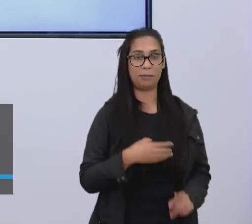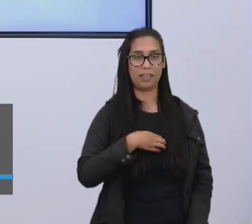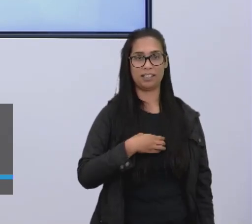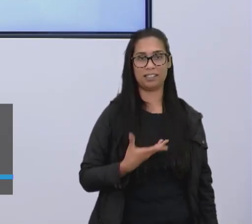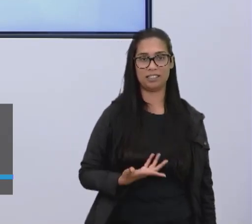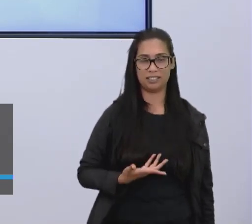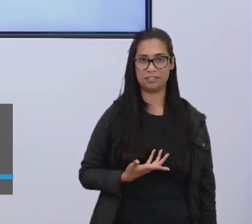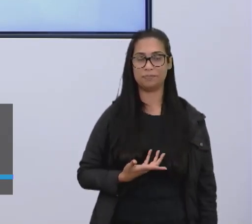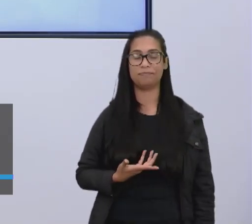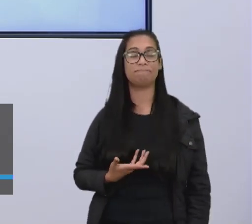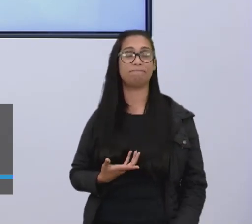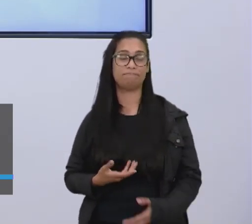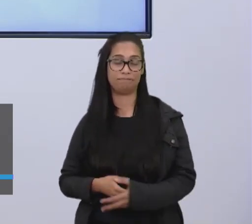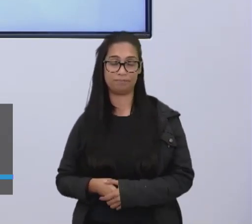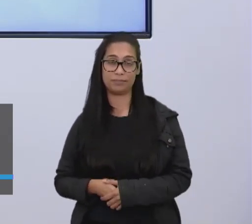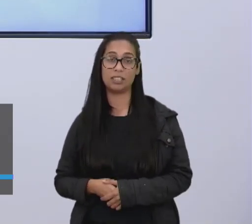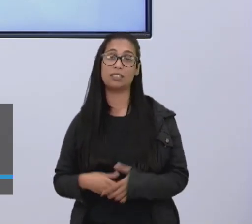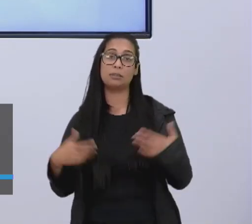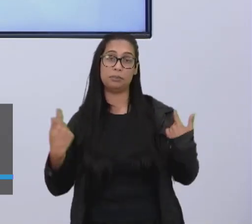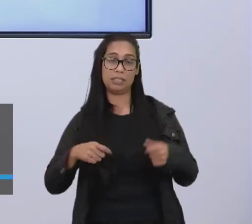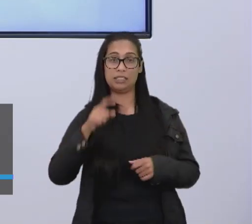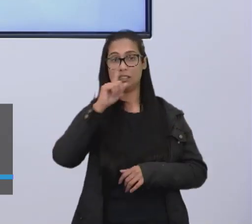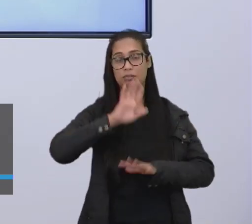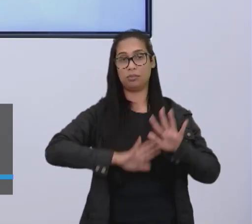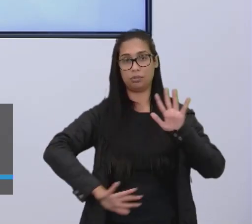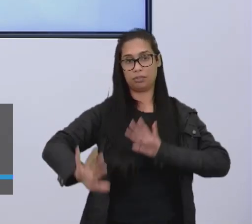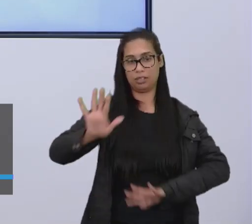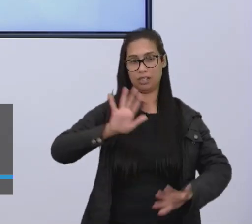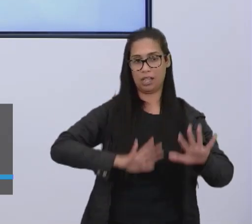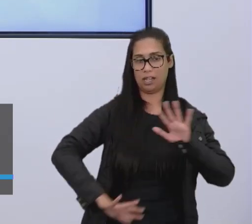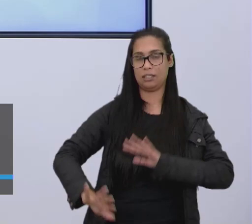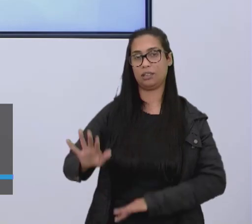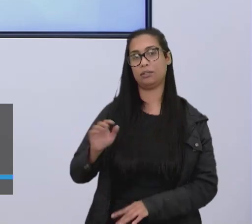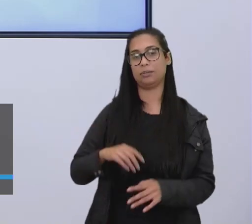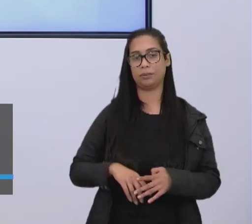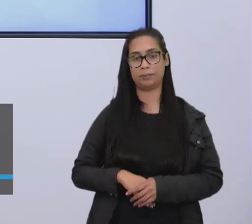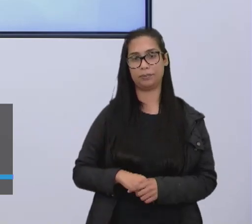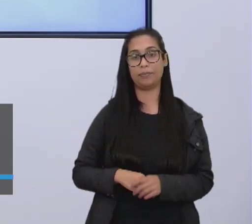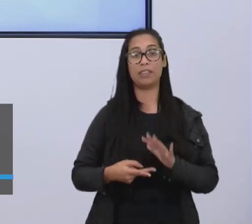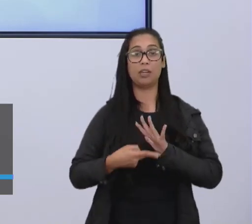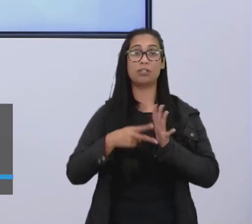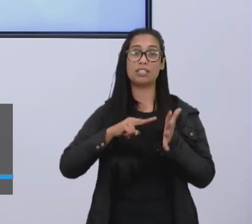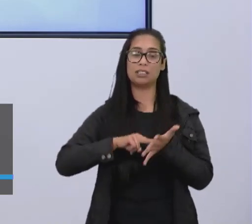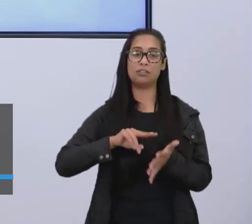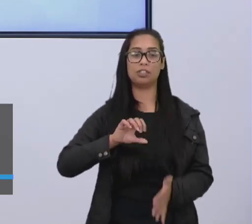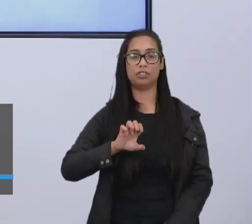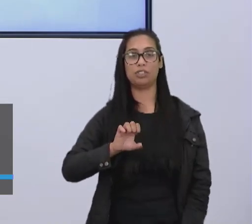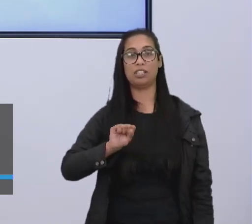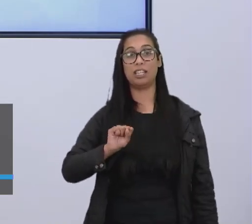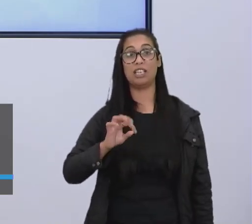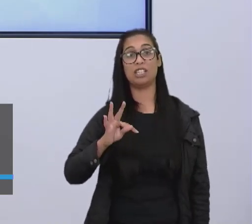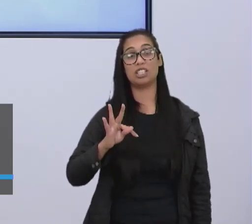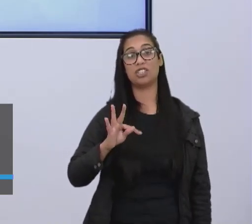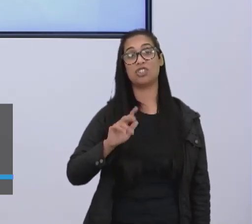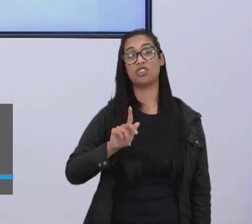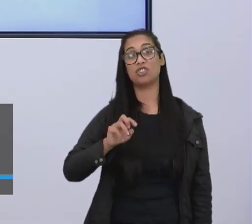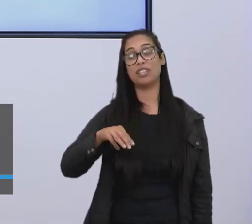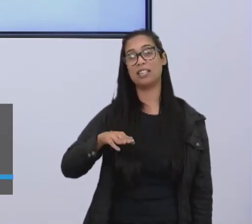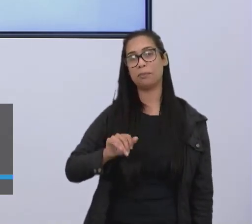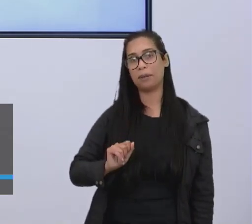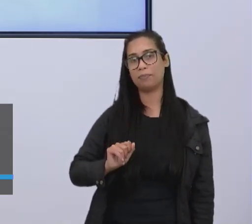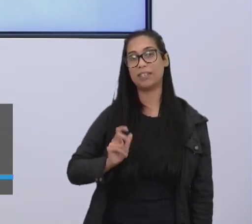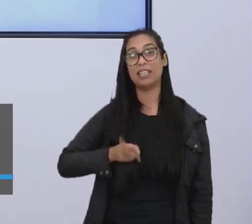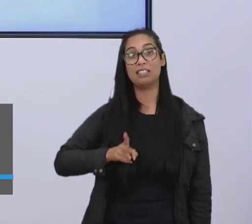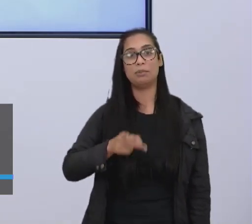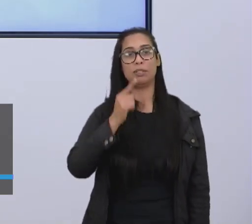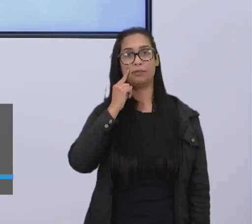ela não convivesse, isso não é um impeditivo ou algo que tenha relação com o trabalho dela. Mas é um estigma. Por quê? Porque ela é